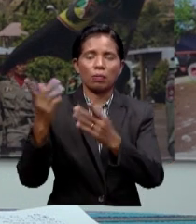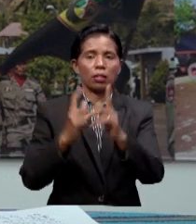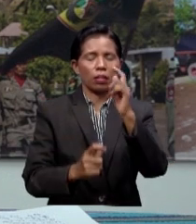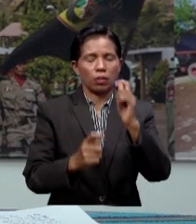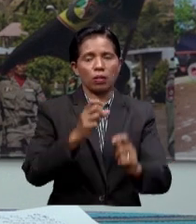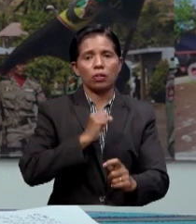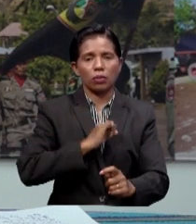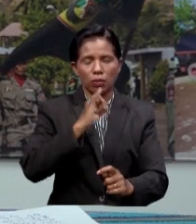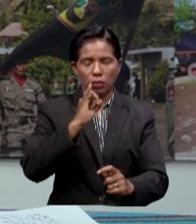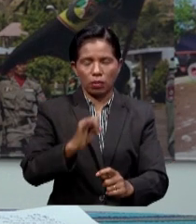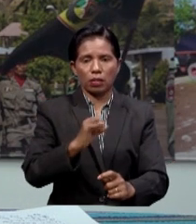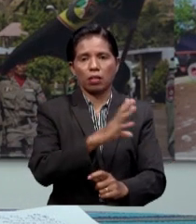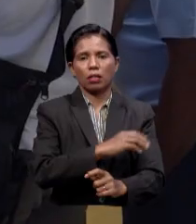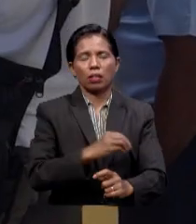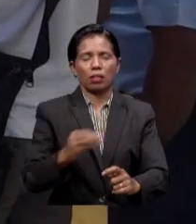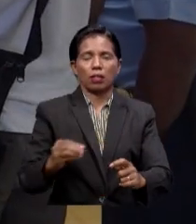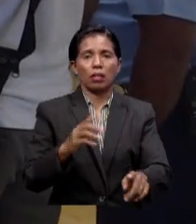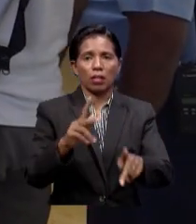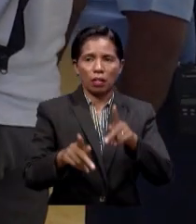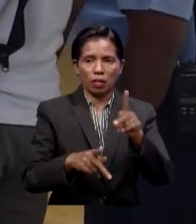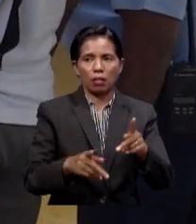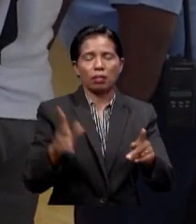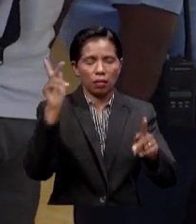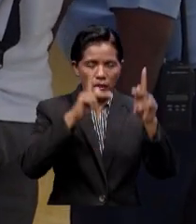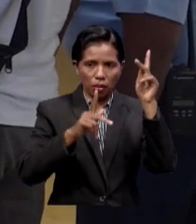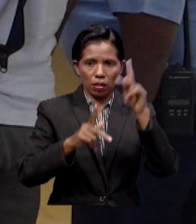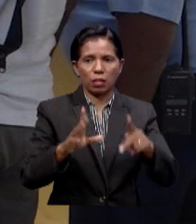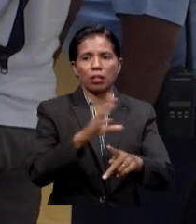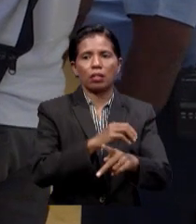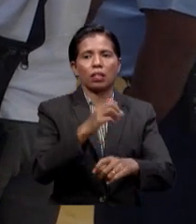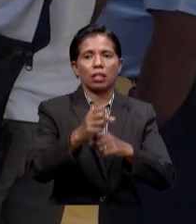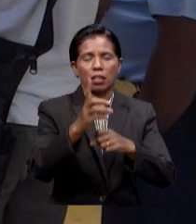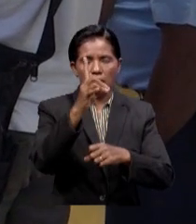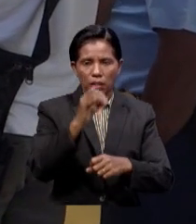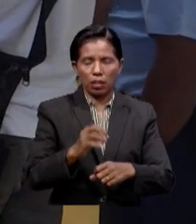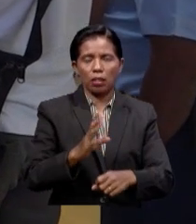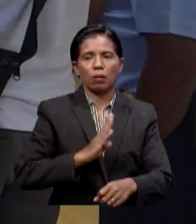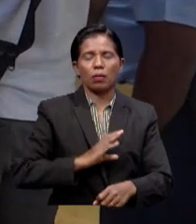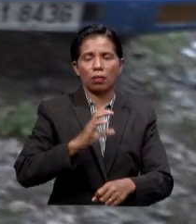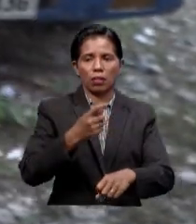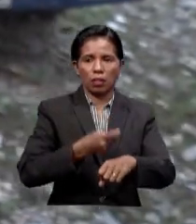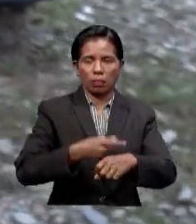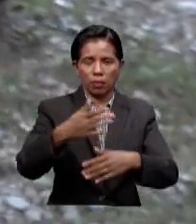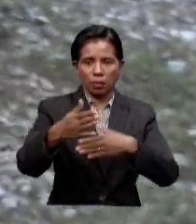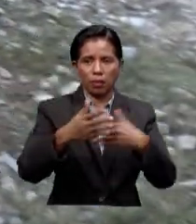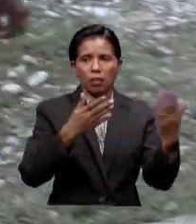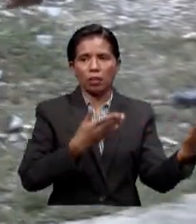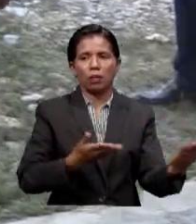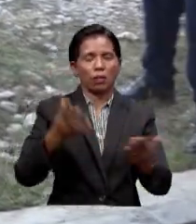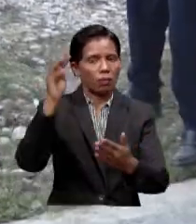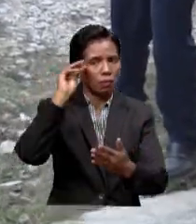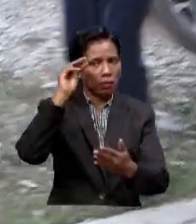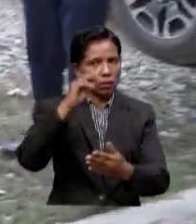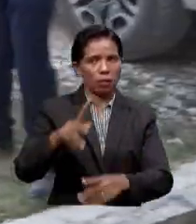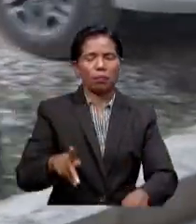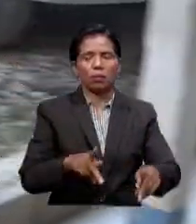no suspeito e ona prisão preventiva, no caso abuso sexual e a dili no Bocau e a tempo badak se encaminha ao Ministério Público